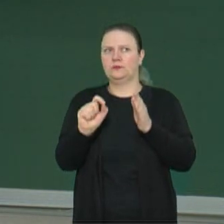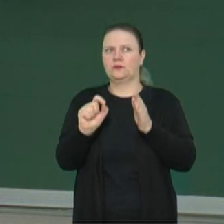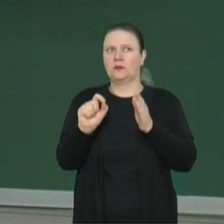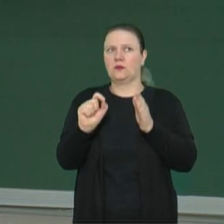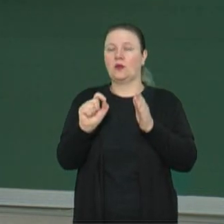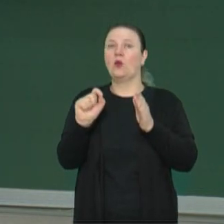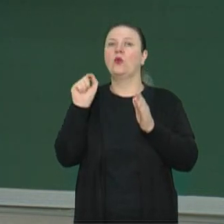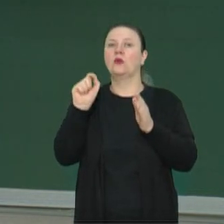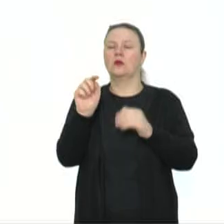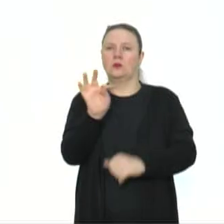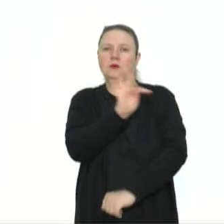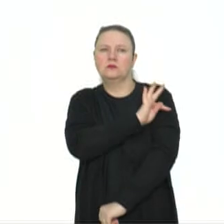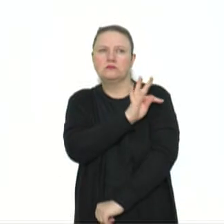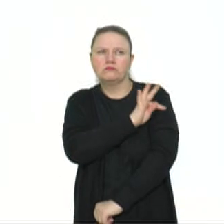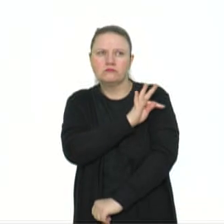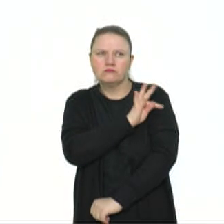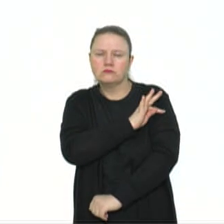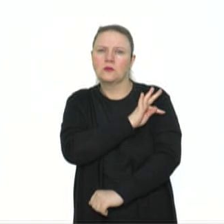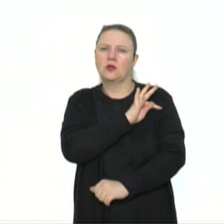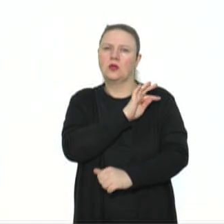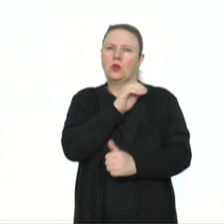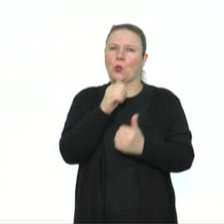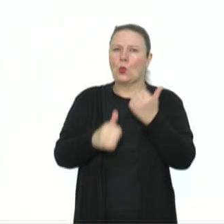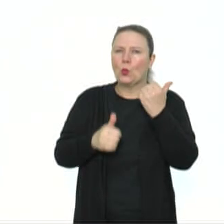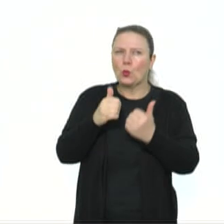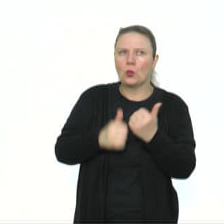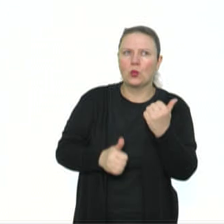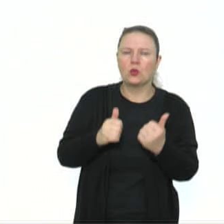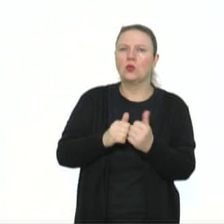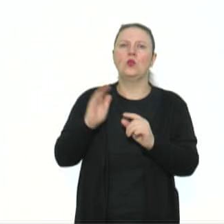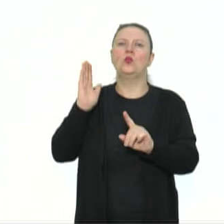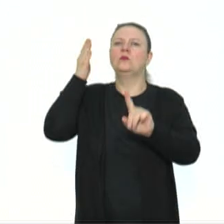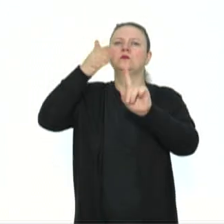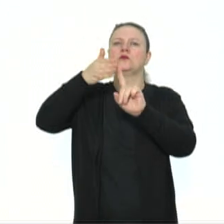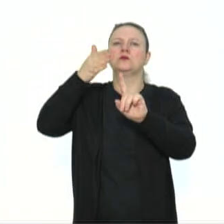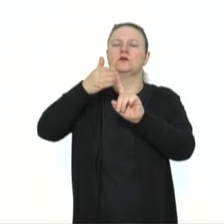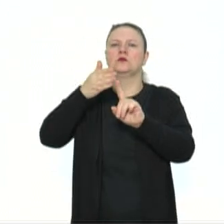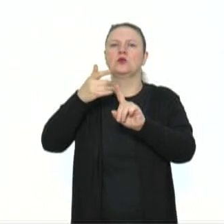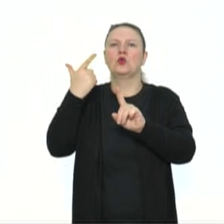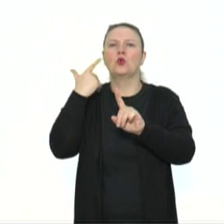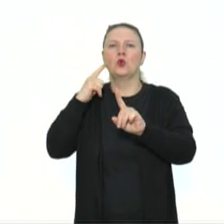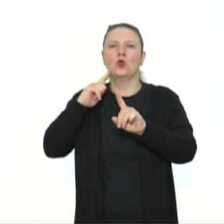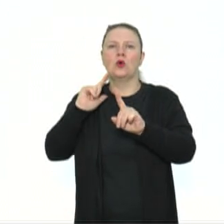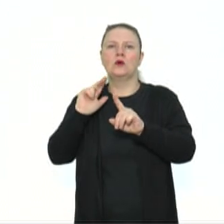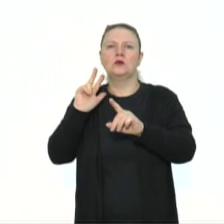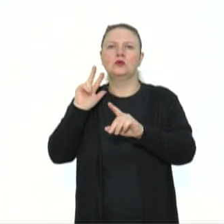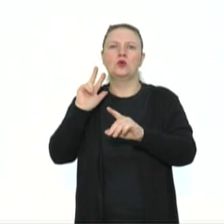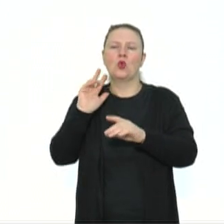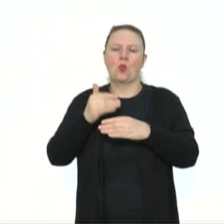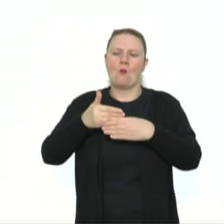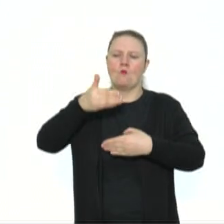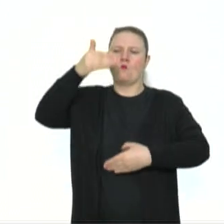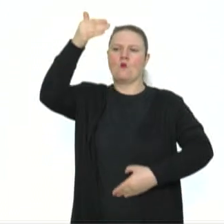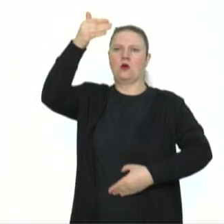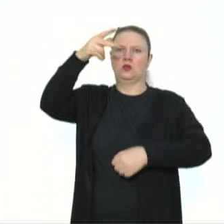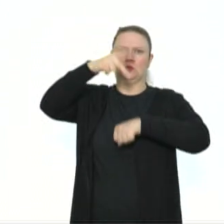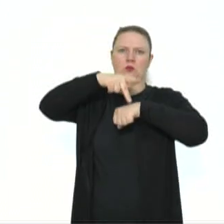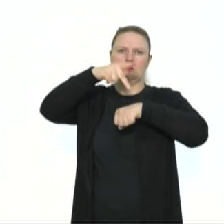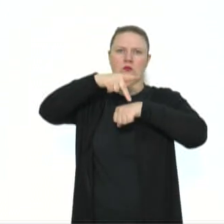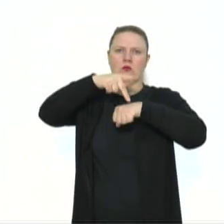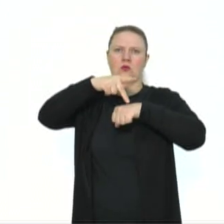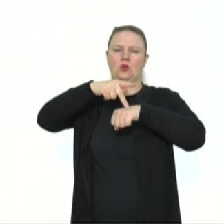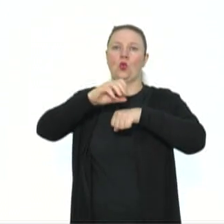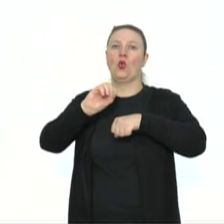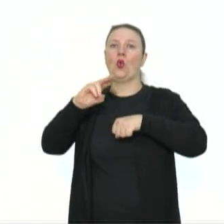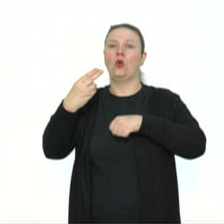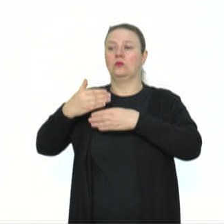escalada. O que é? É uma técnica desportiva cujo fim é atingir o cume de uma parede rochosa, de um bloco ou